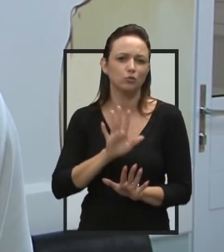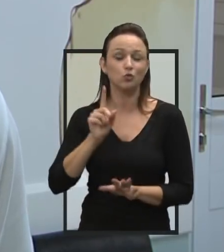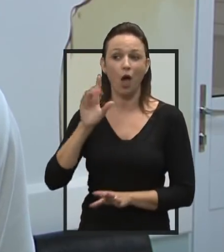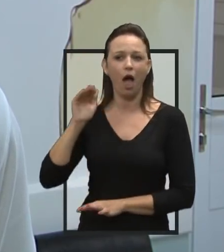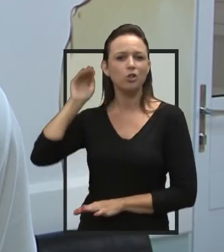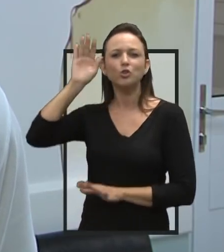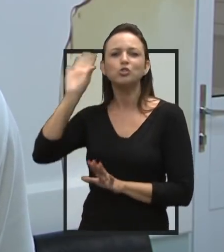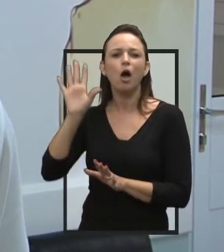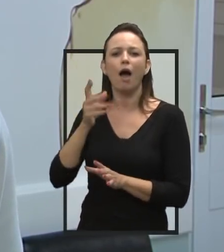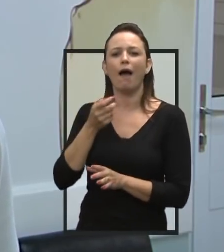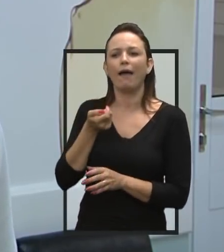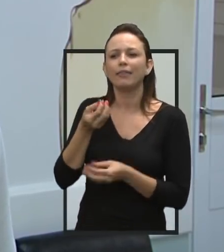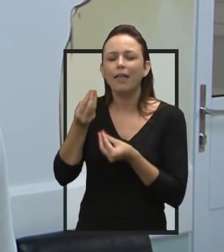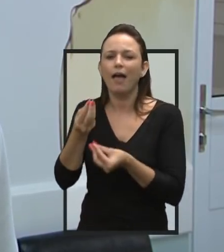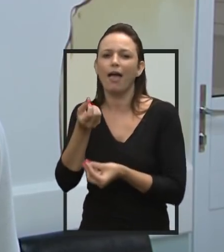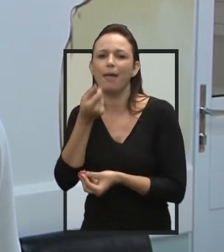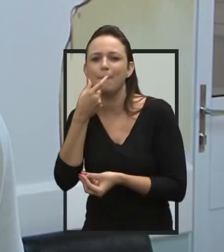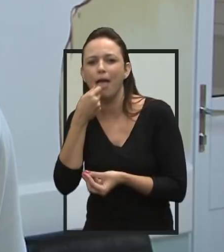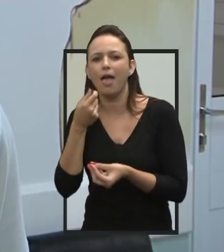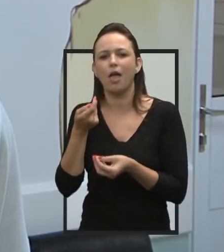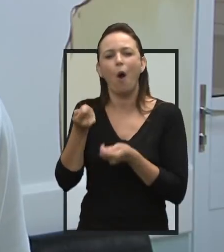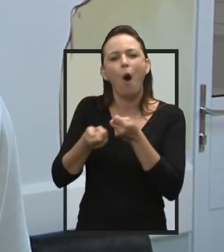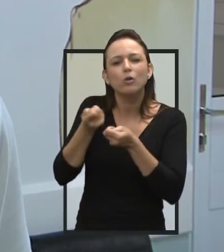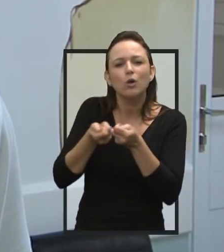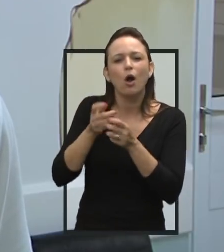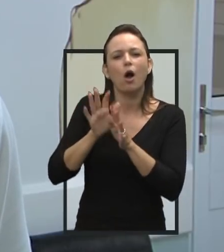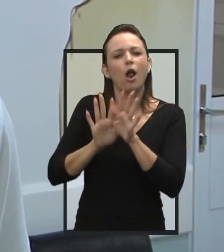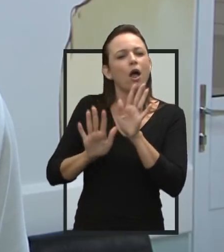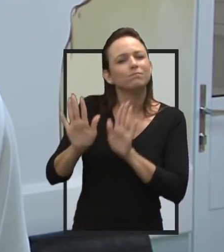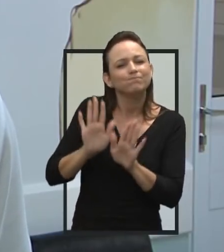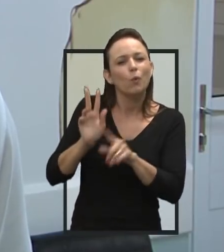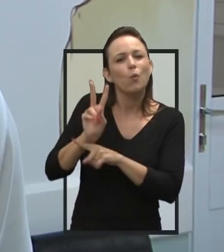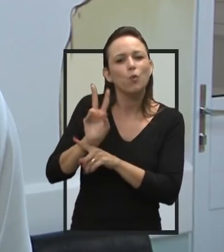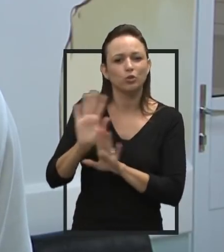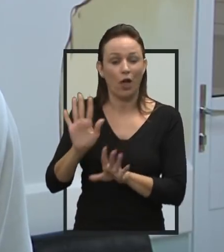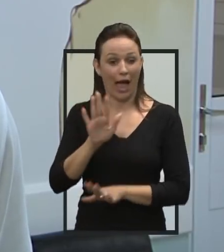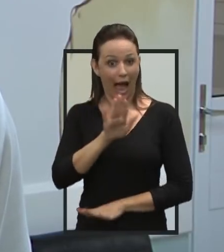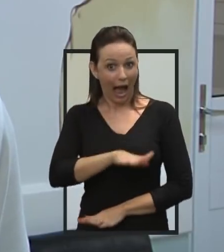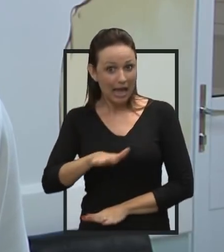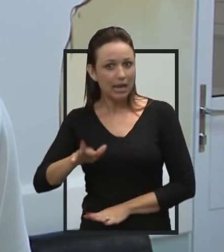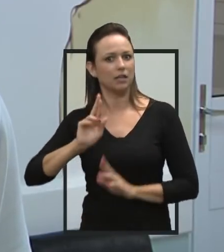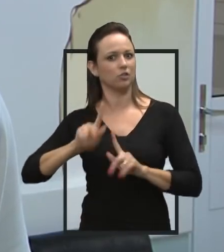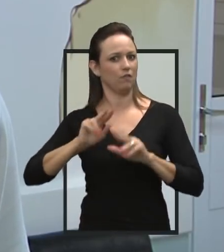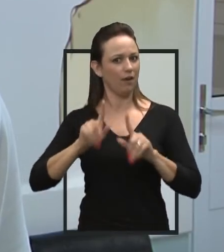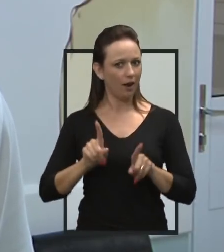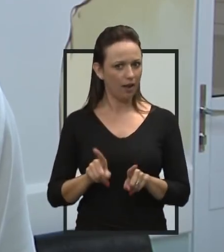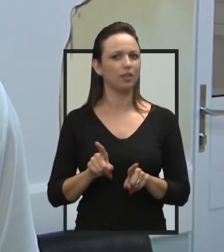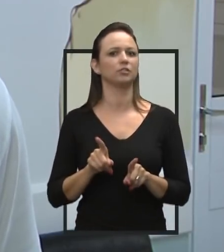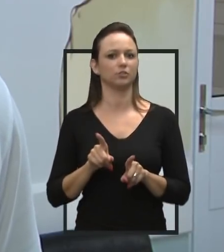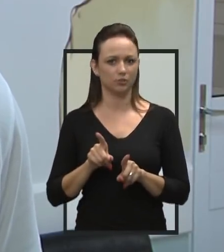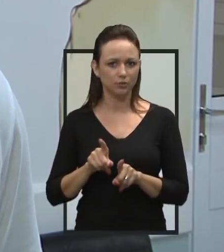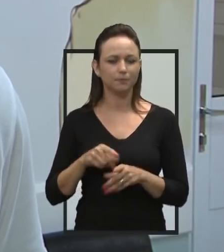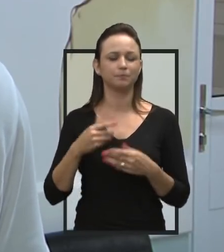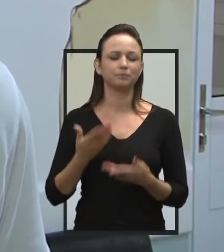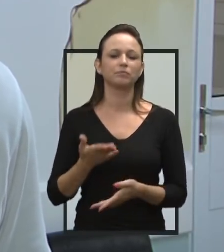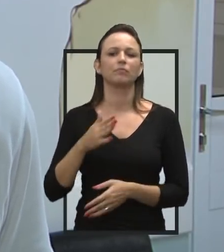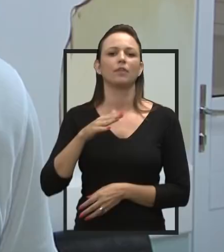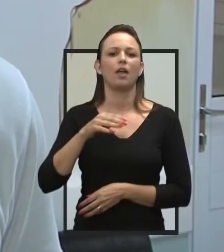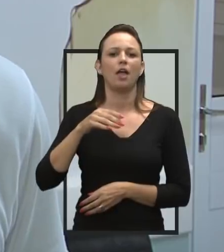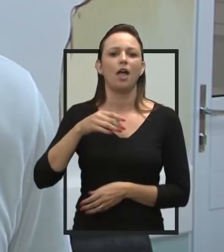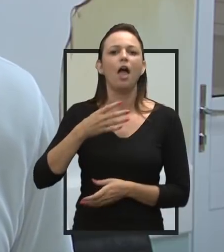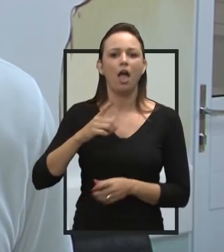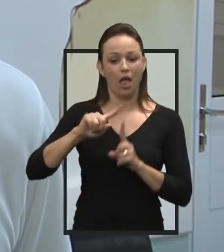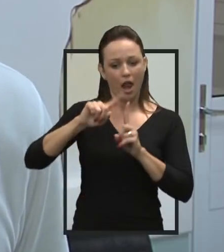você só bloqueador, vai controlando, mas a criança não, a criança é diferente. E as gestantes,